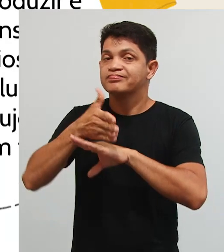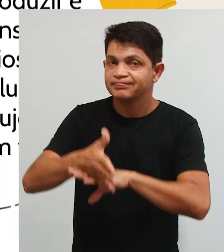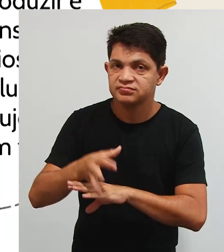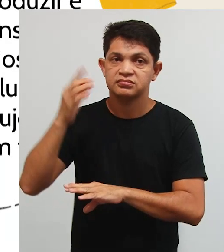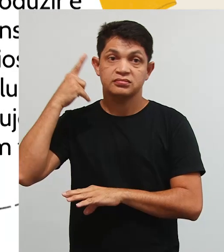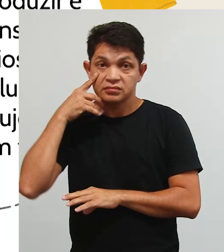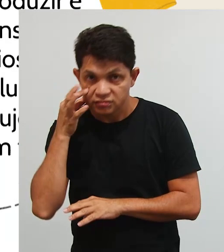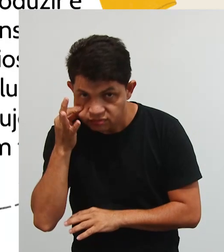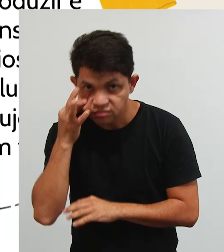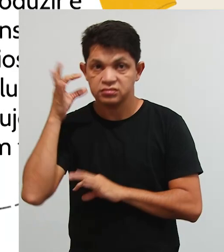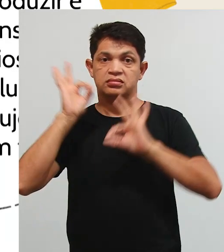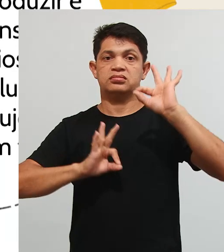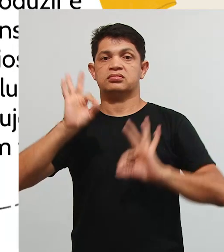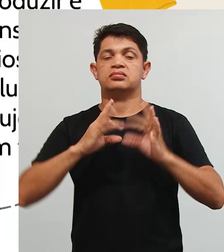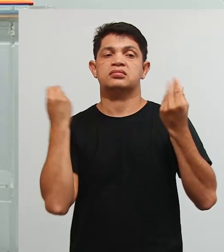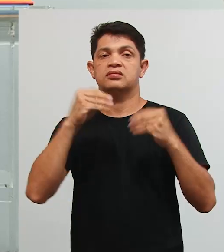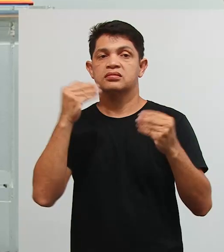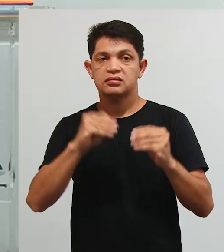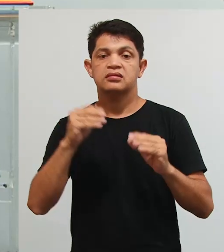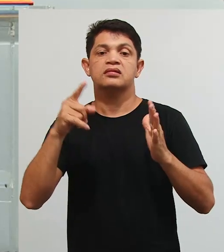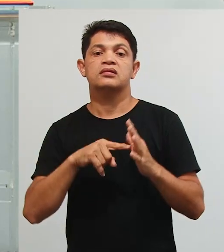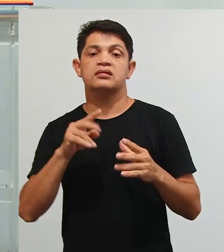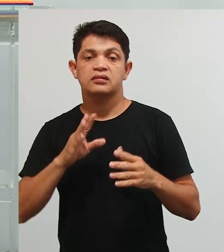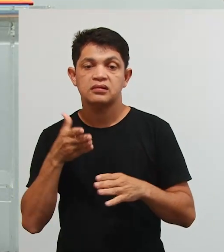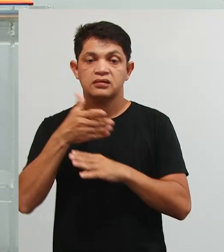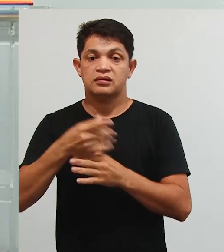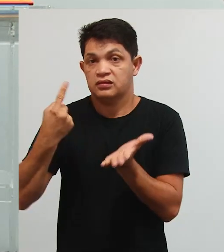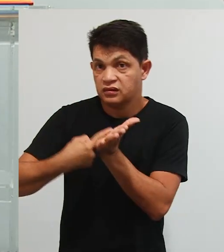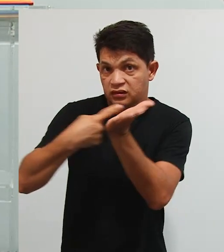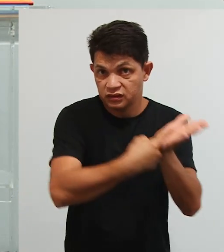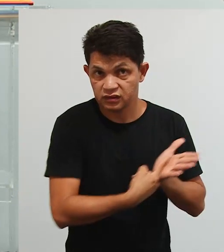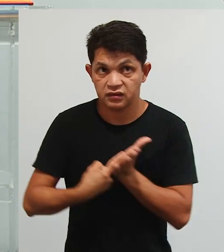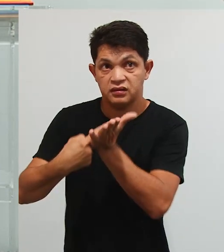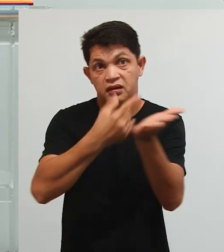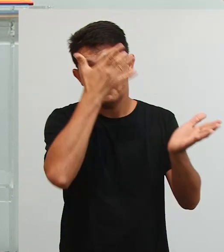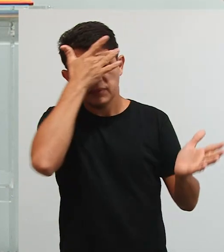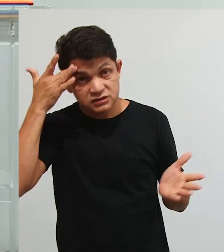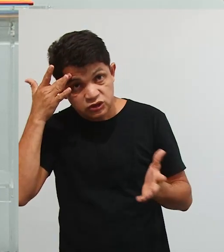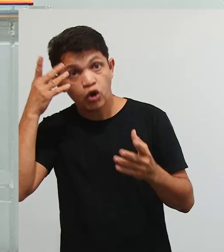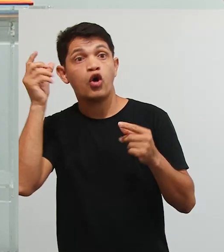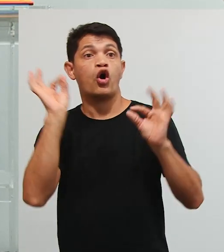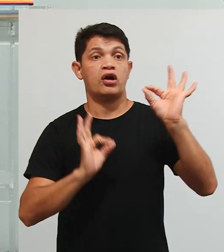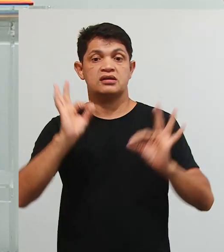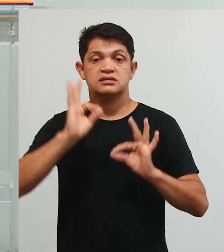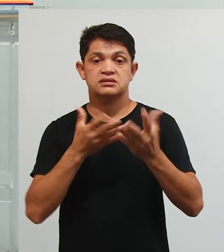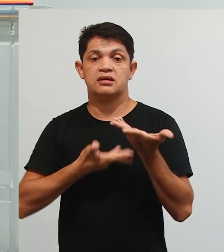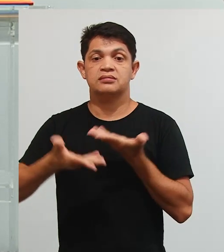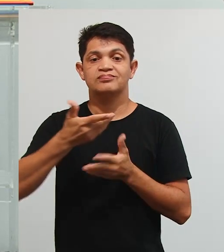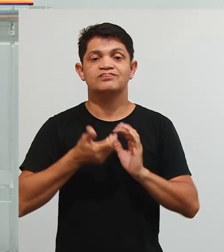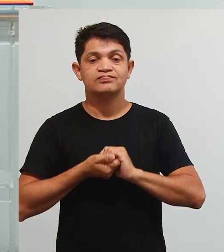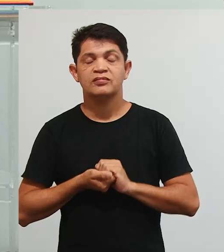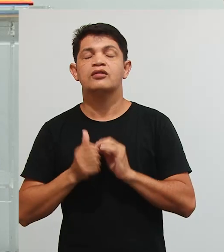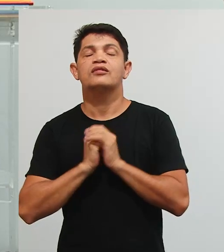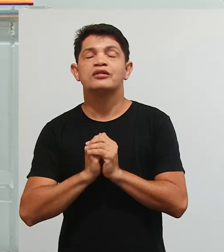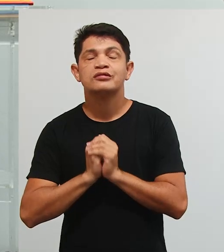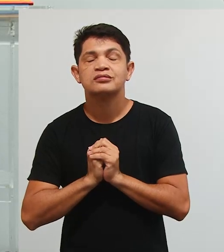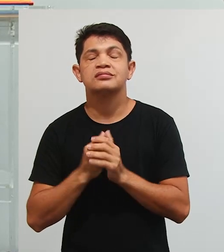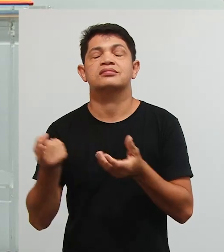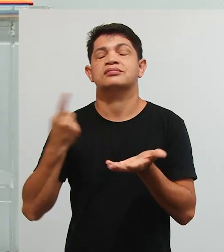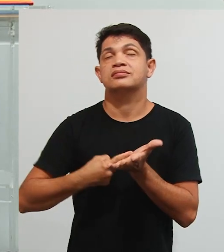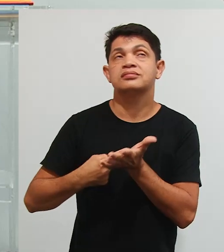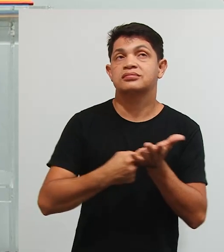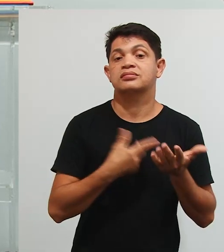E desse jeito também é a evolução na educação. Às vezes é um pequeno passo para o pesquisador, mas um grande